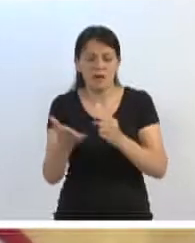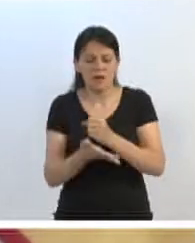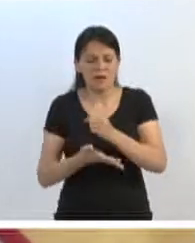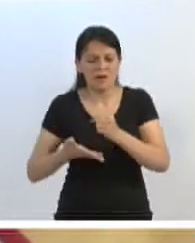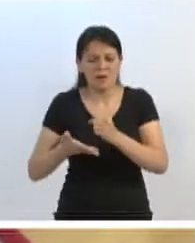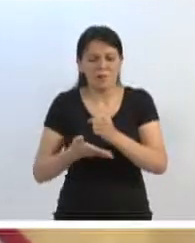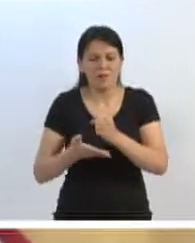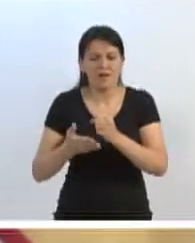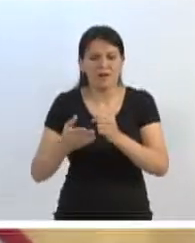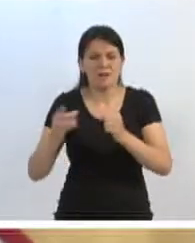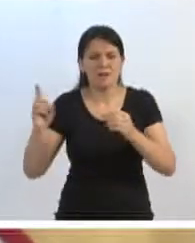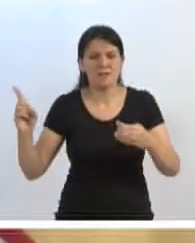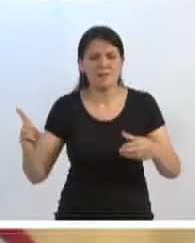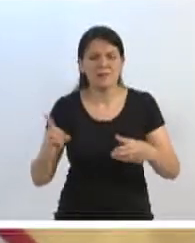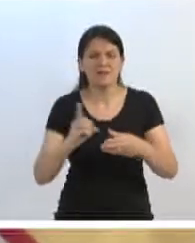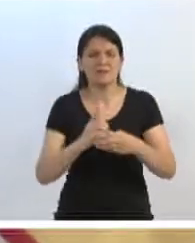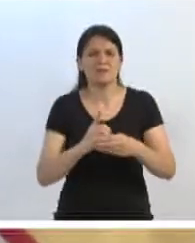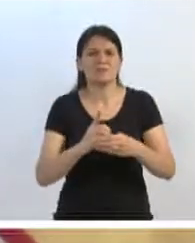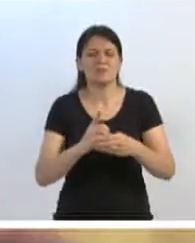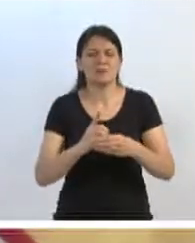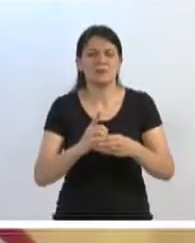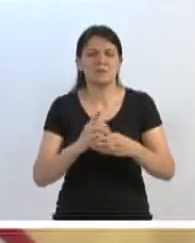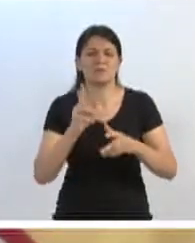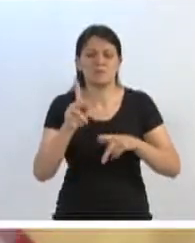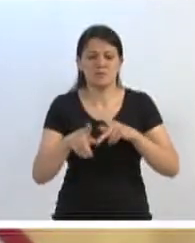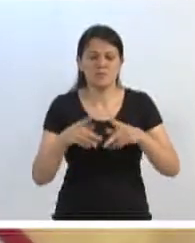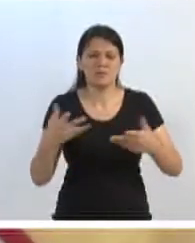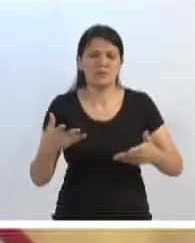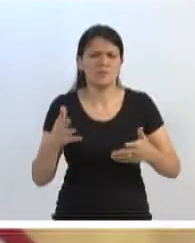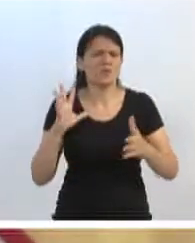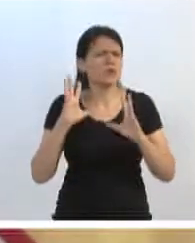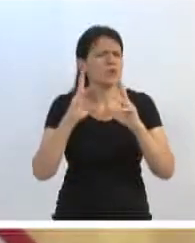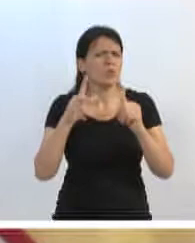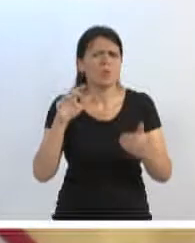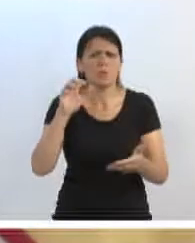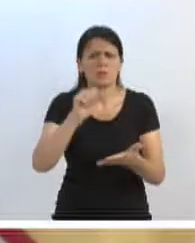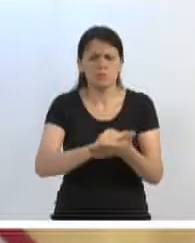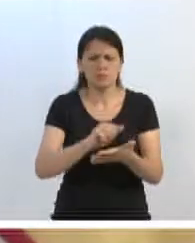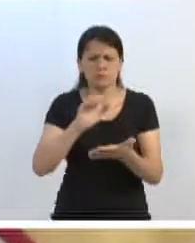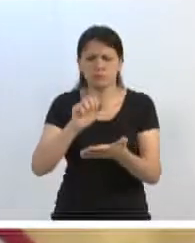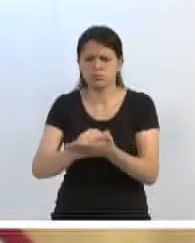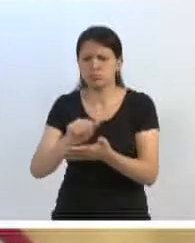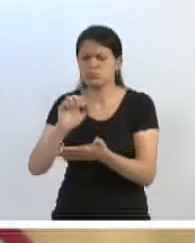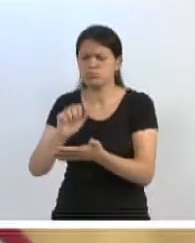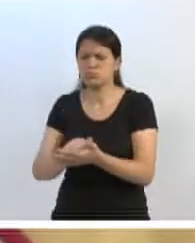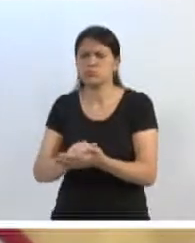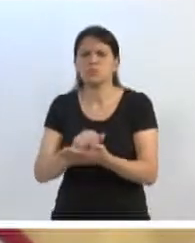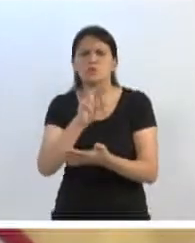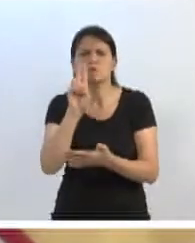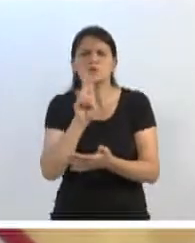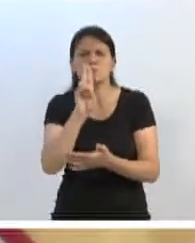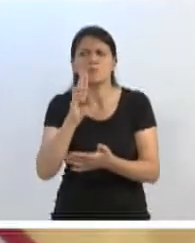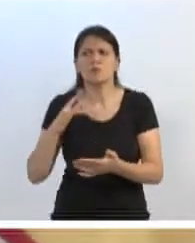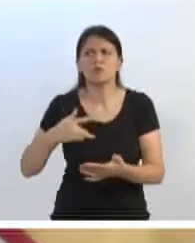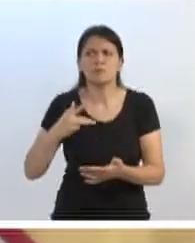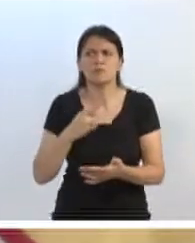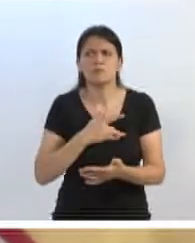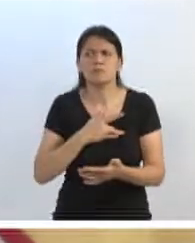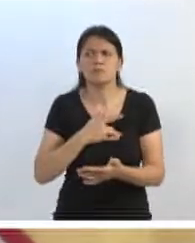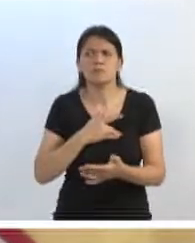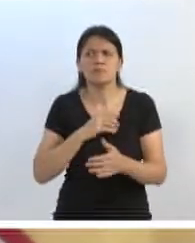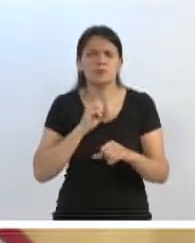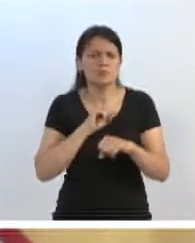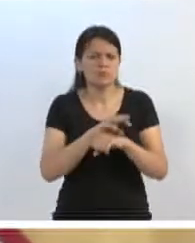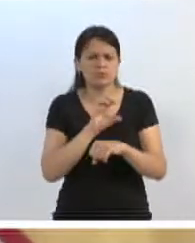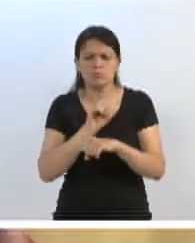atendimento da nossa população todos os registros dos nossos usuários estão no pronto e eles são compartilhados a